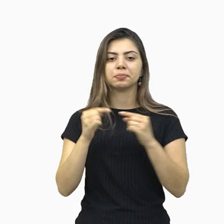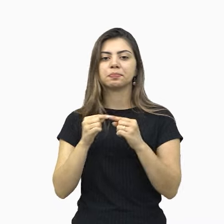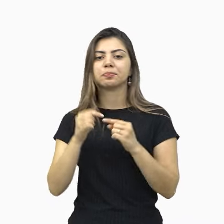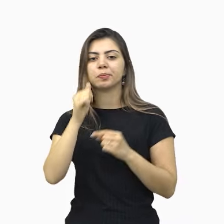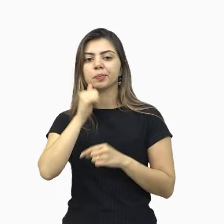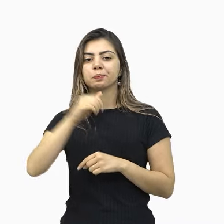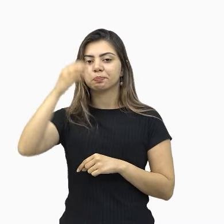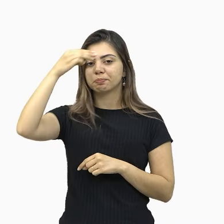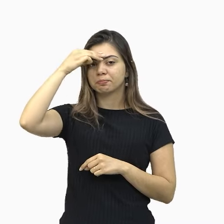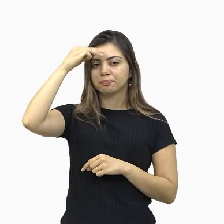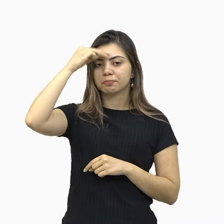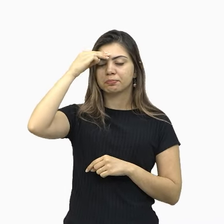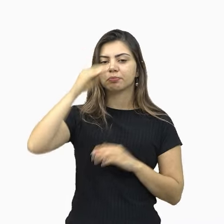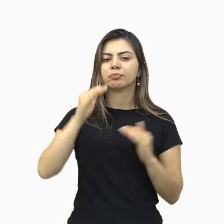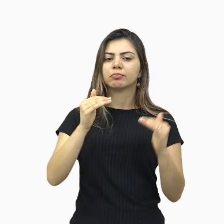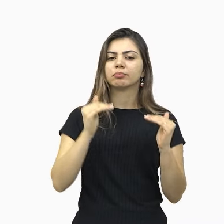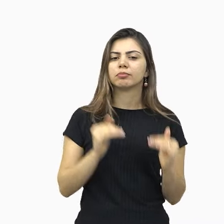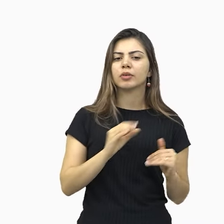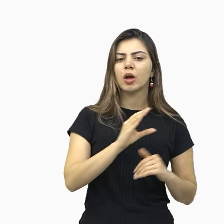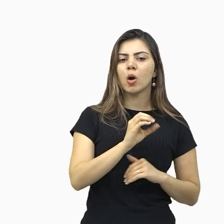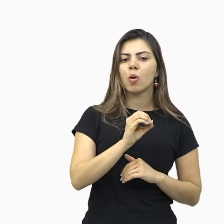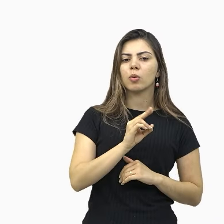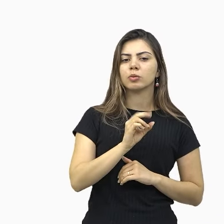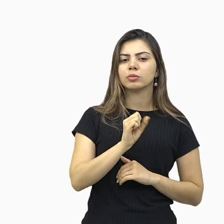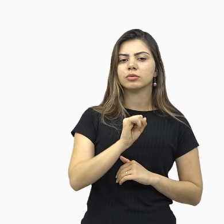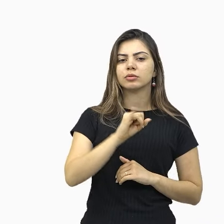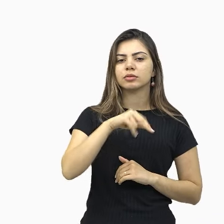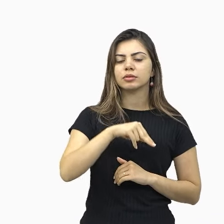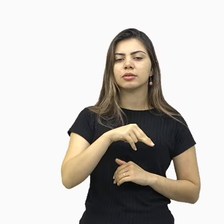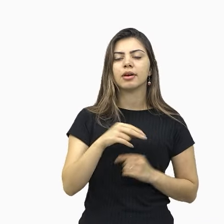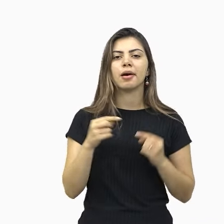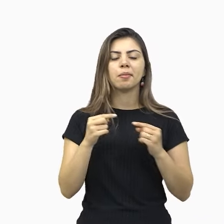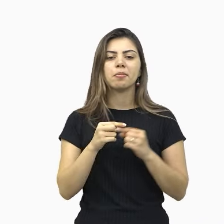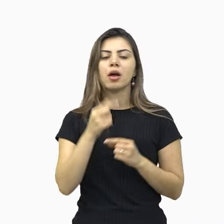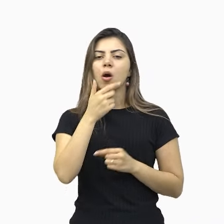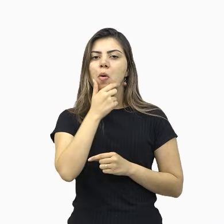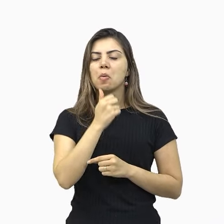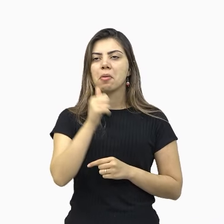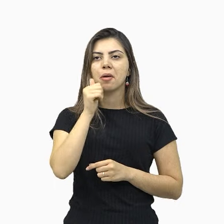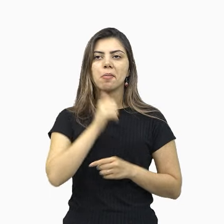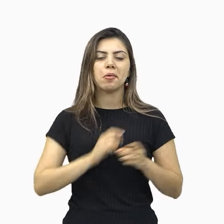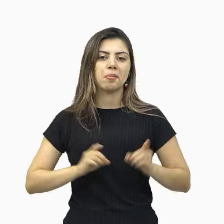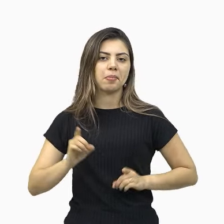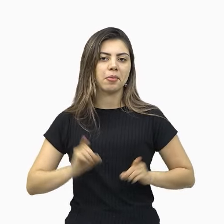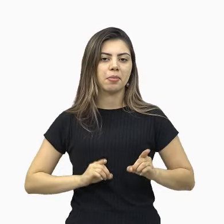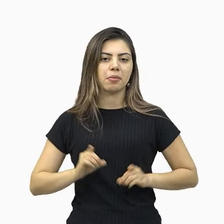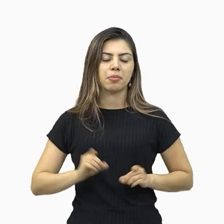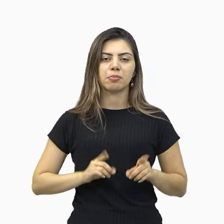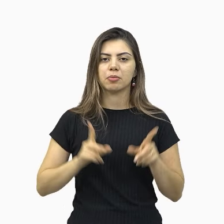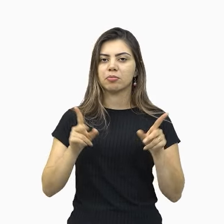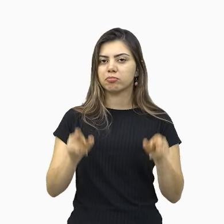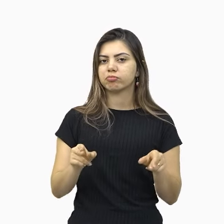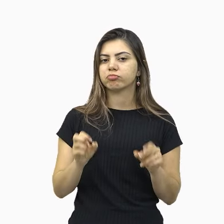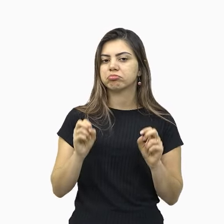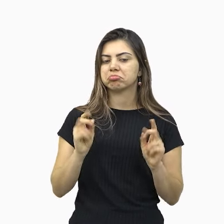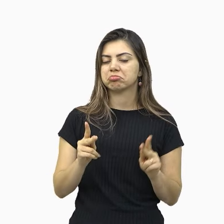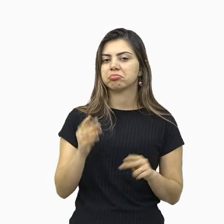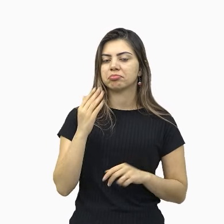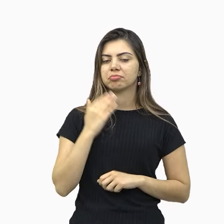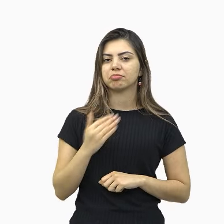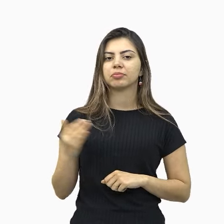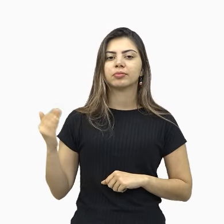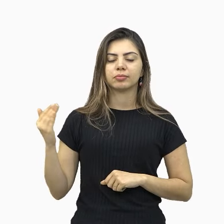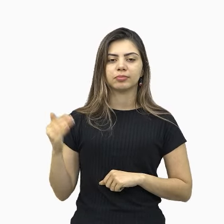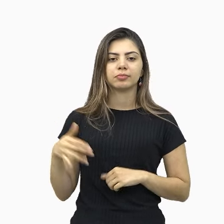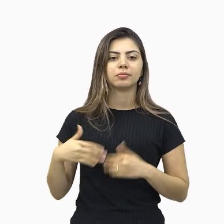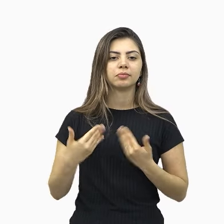palavra cousin, você pode utilizar para primo ou prima, tá? Então, é a mesma, para primo ou prima.